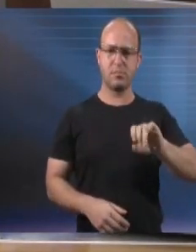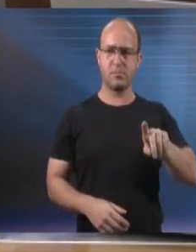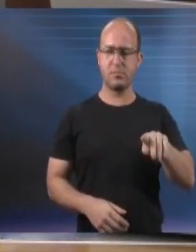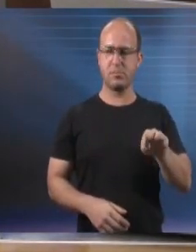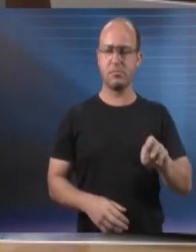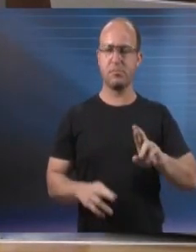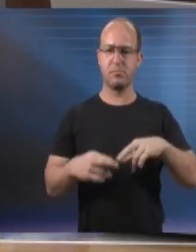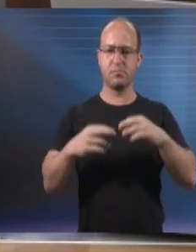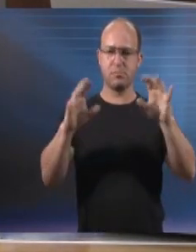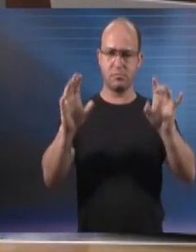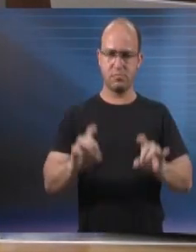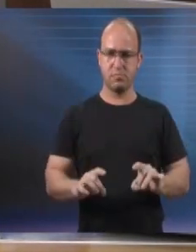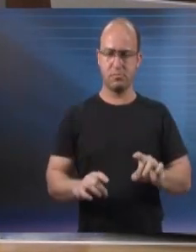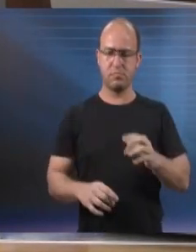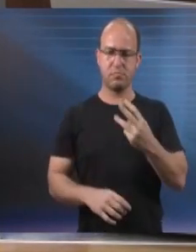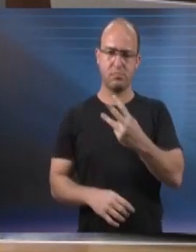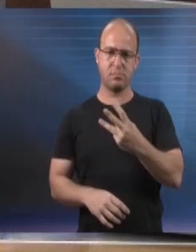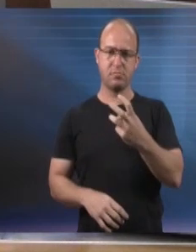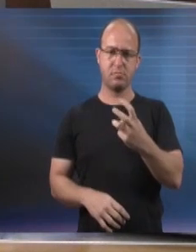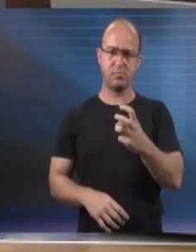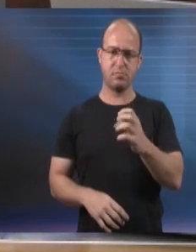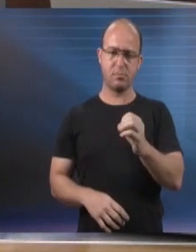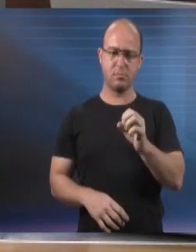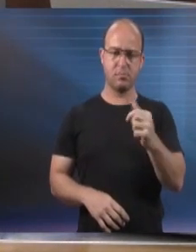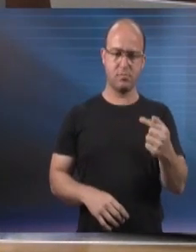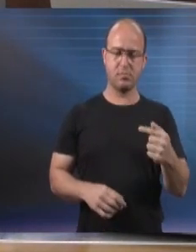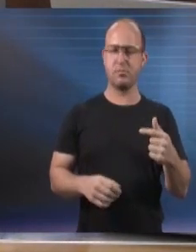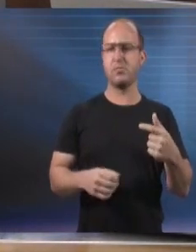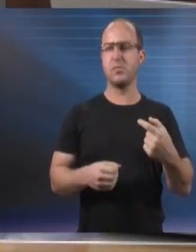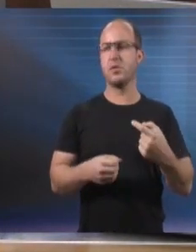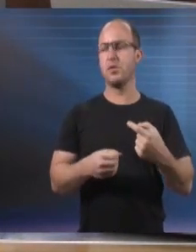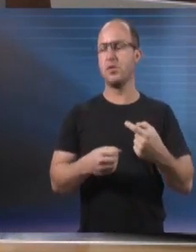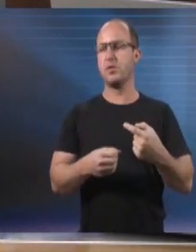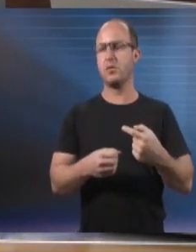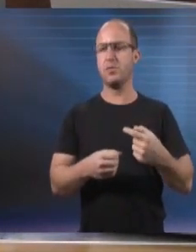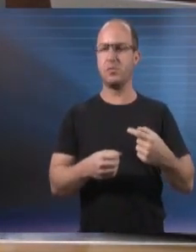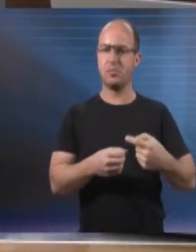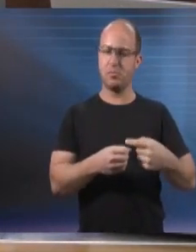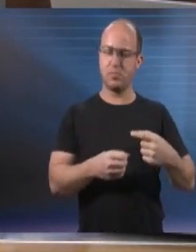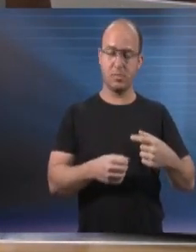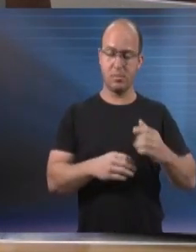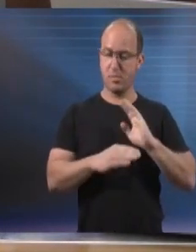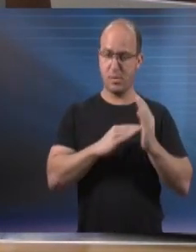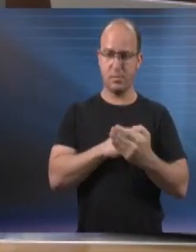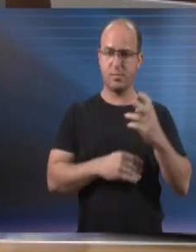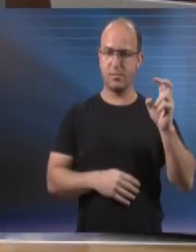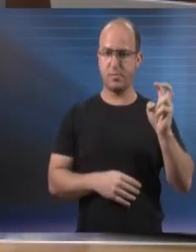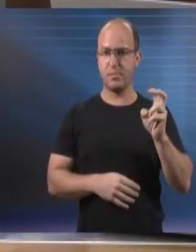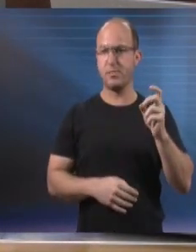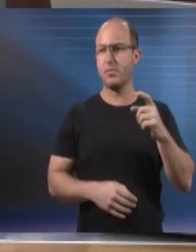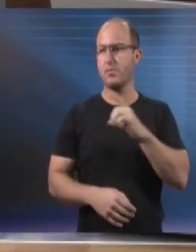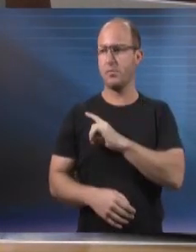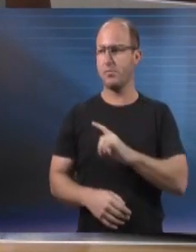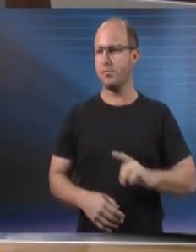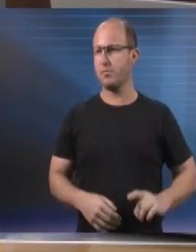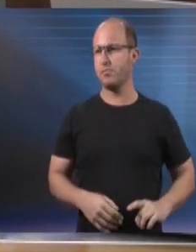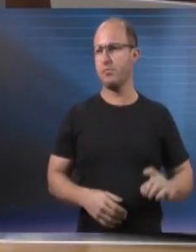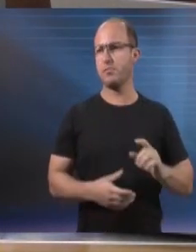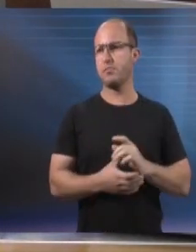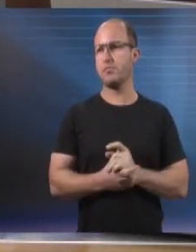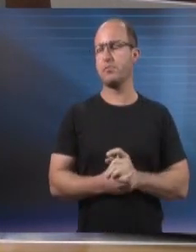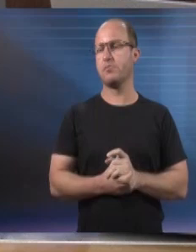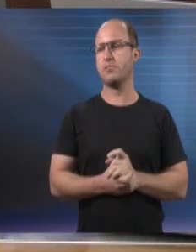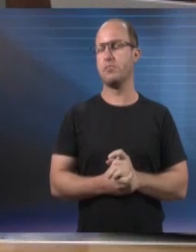da sessão solene em comemoração aos 307 anos do bairro das Quintas, em Natal. Requerimento da deputada Cristiane Dantas: